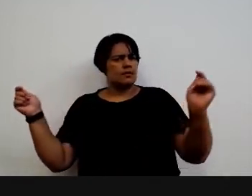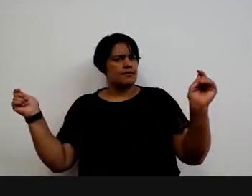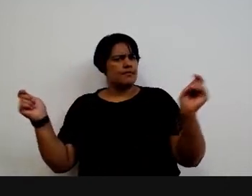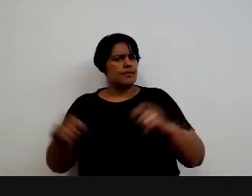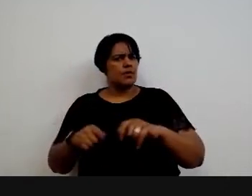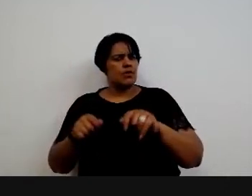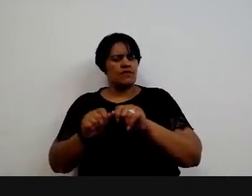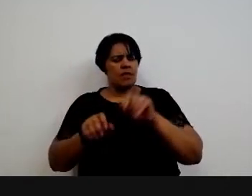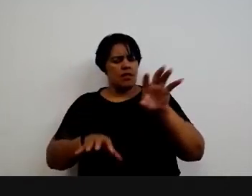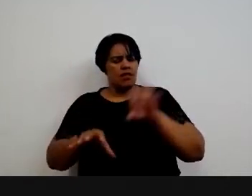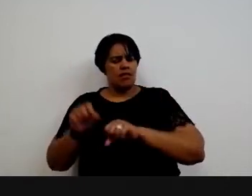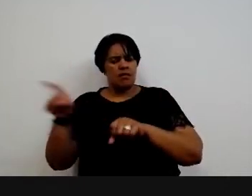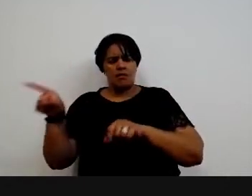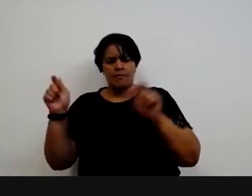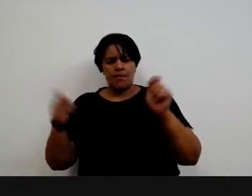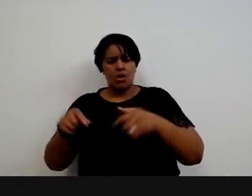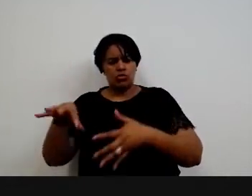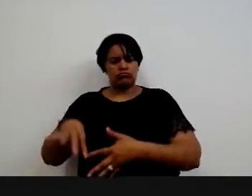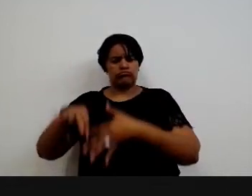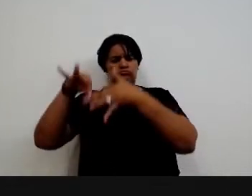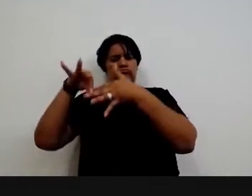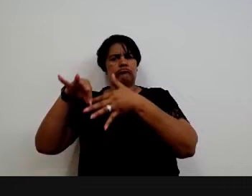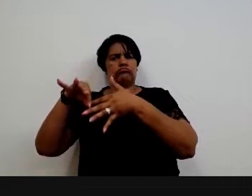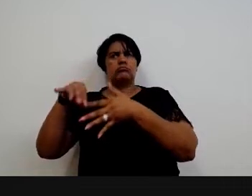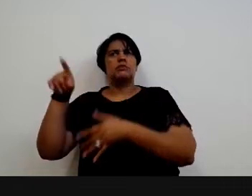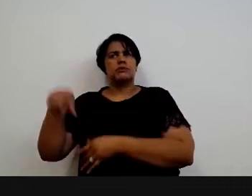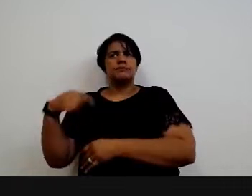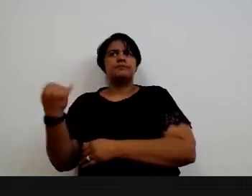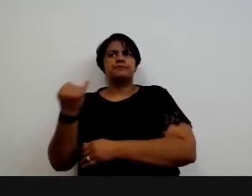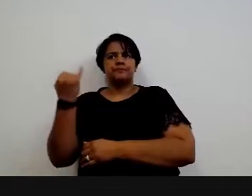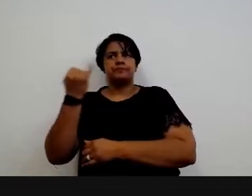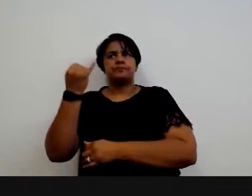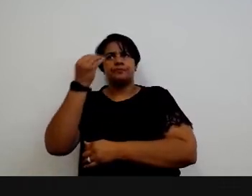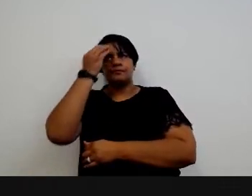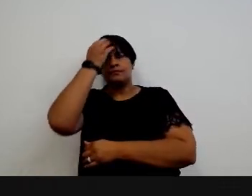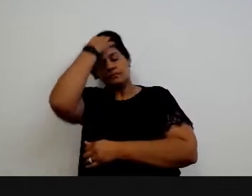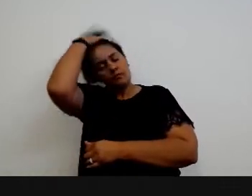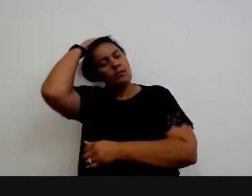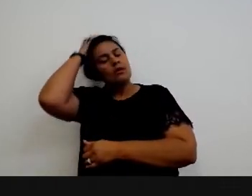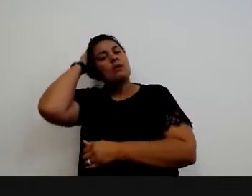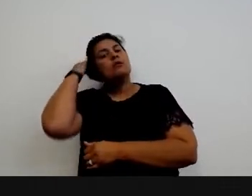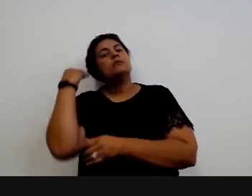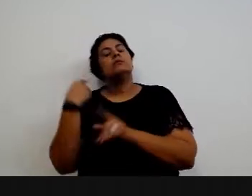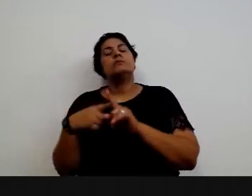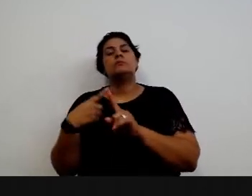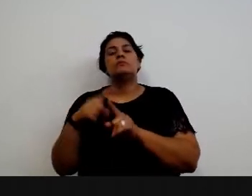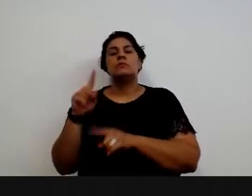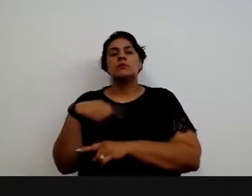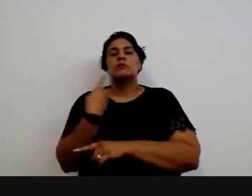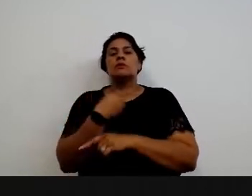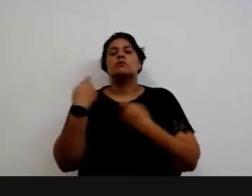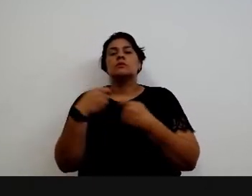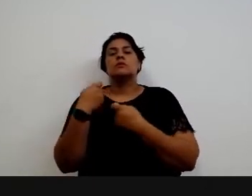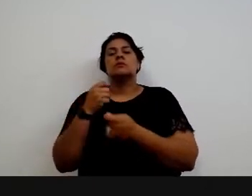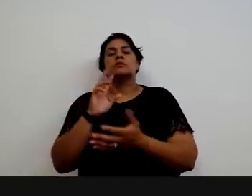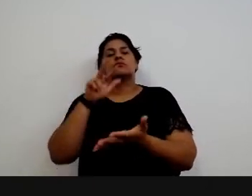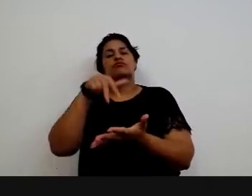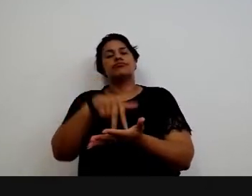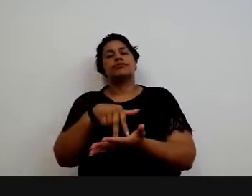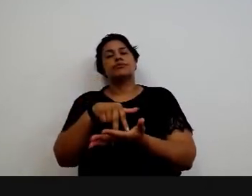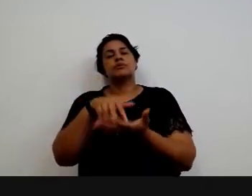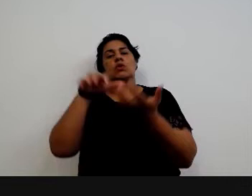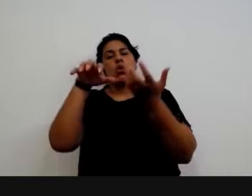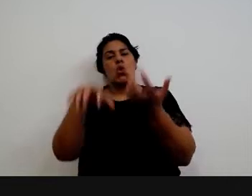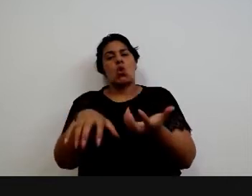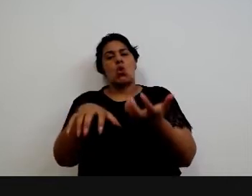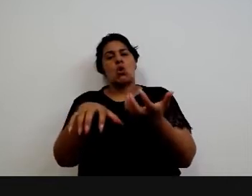de se formar como uma liderança, isso é extremamente importante. Porque nós precisamos ocupar as cadeiras do Congresso Nacional com